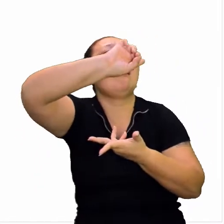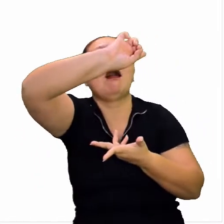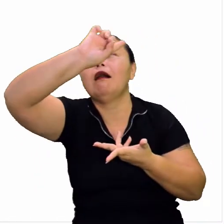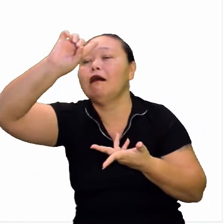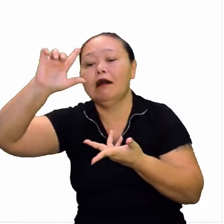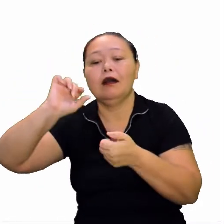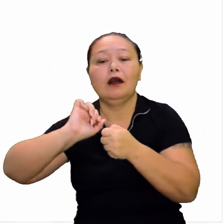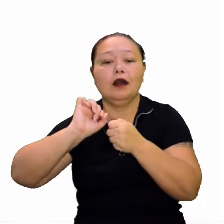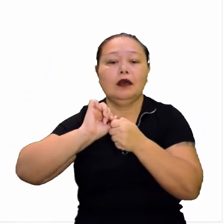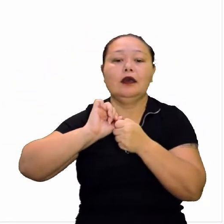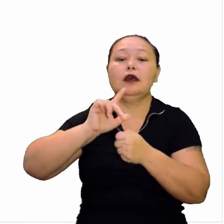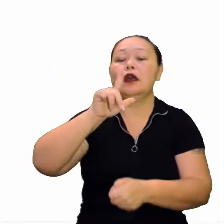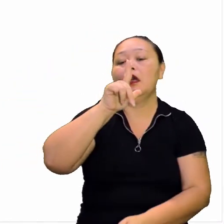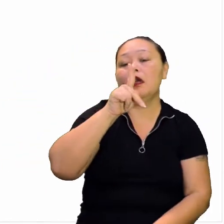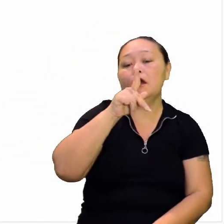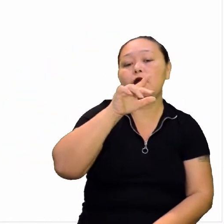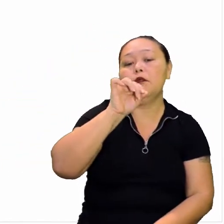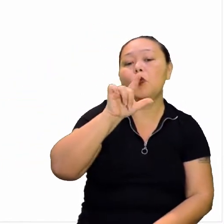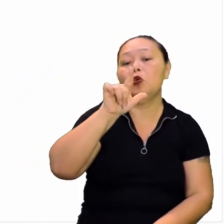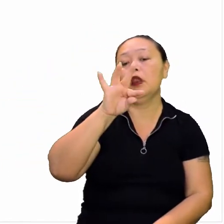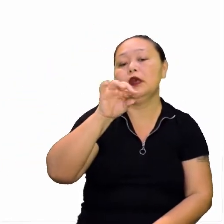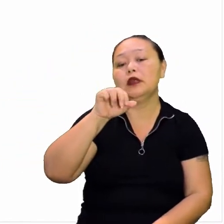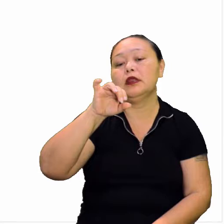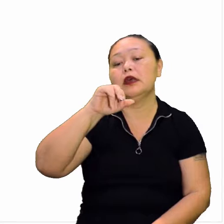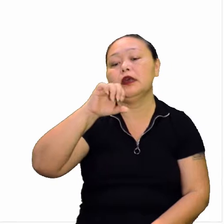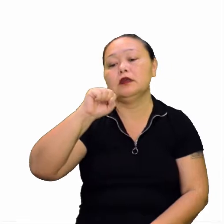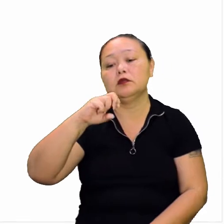diferença do politeísmo